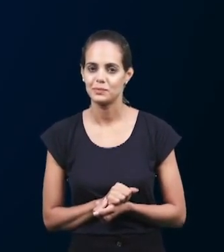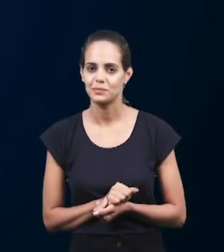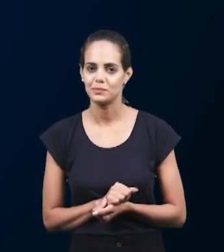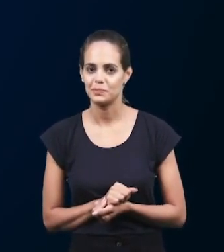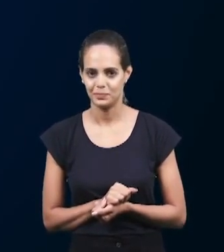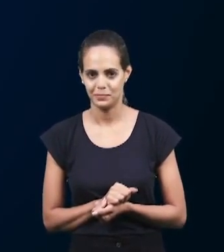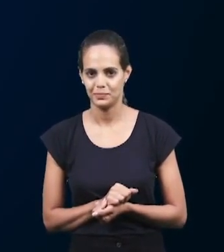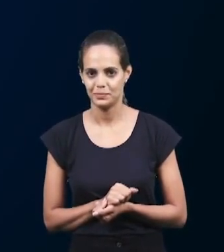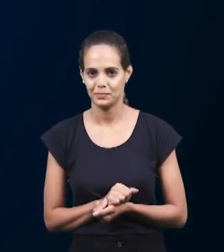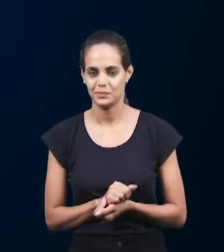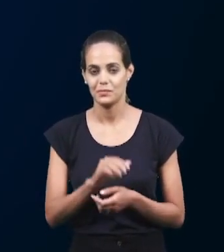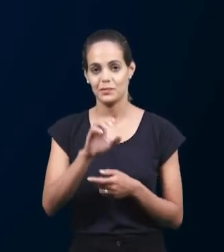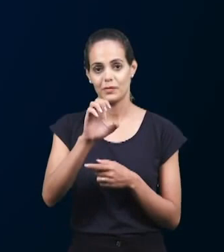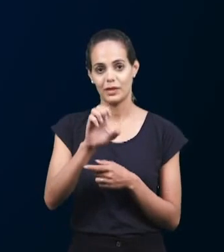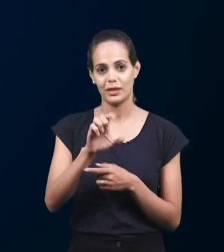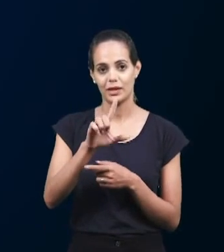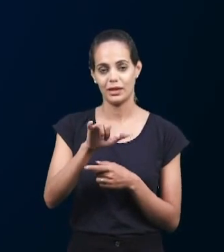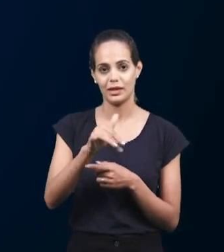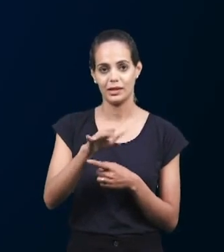eleição é uma